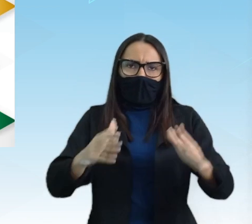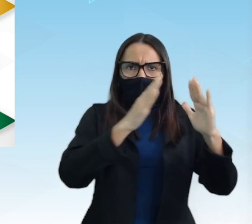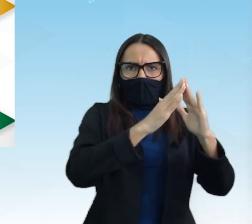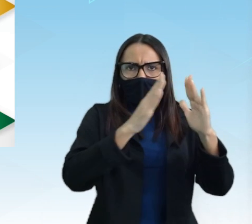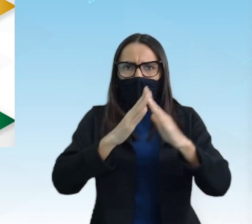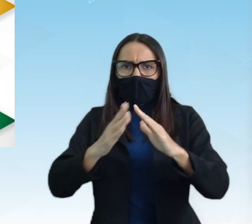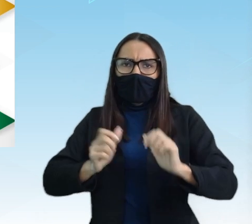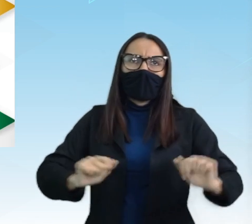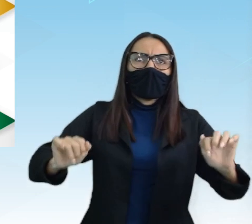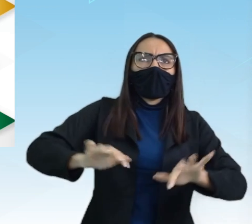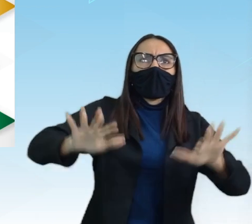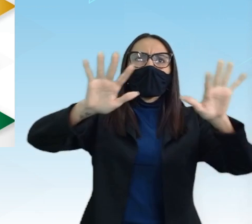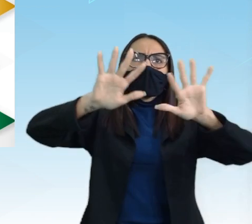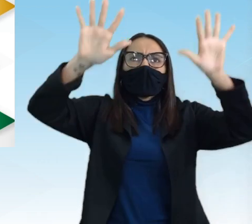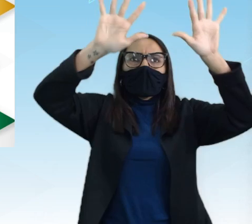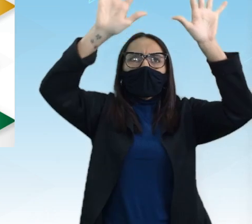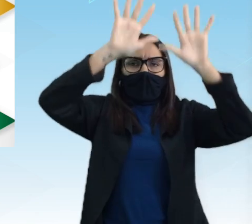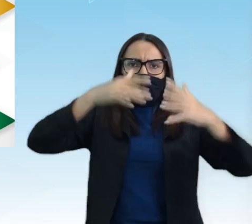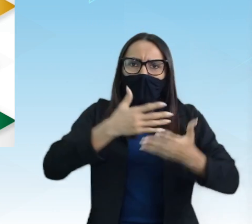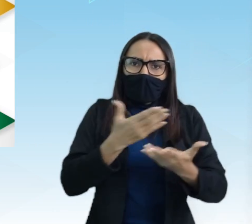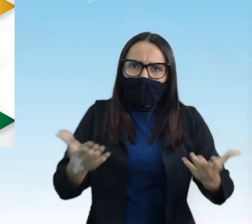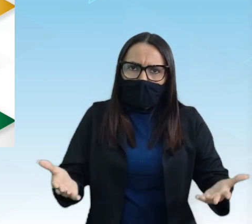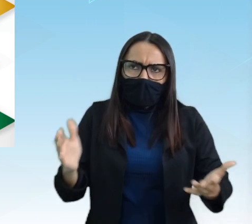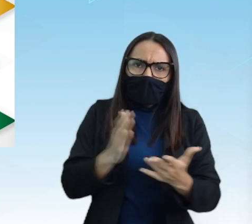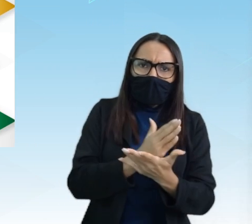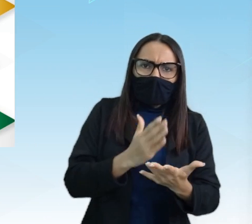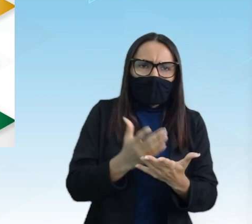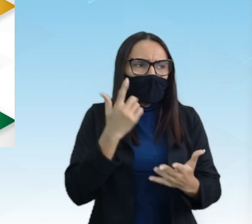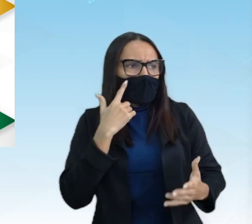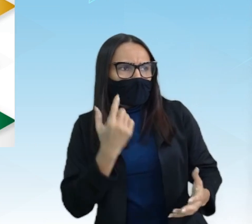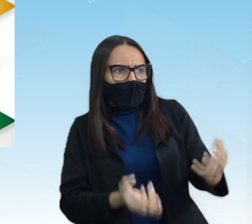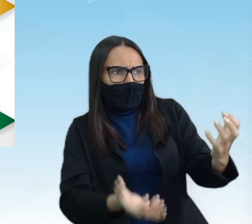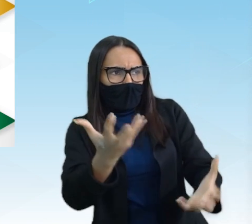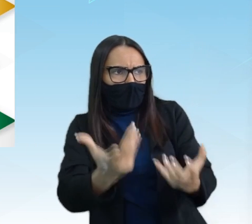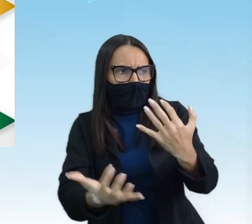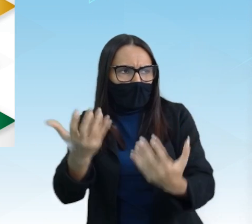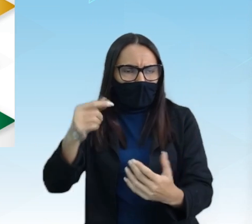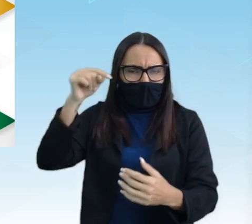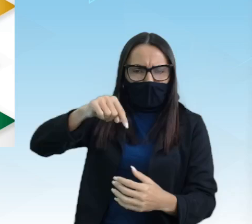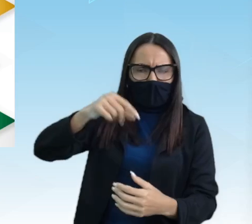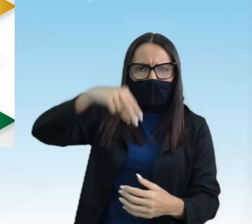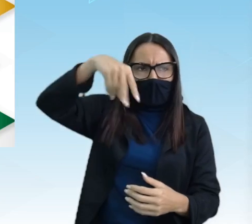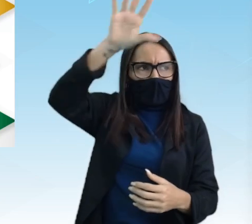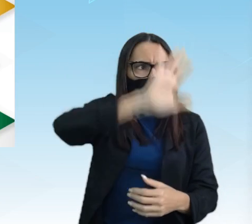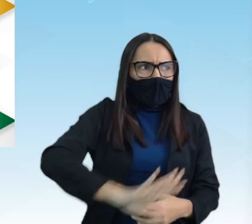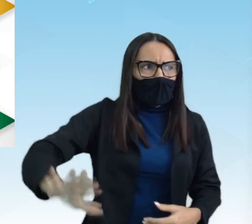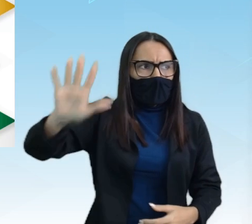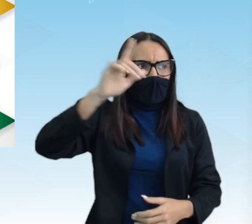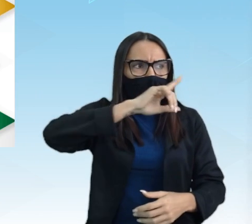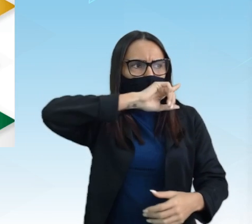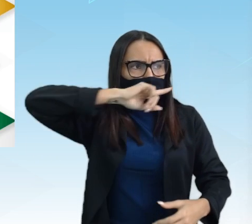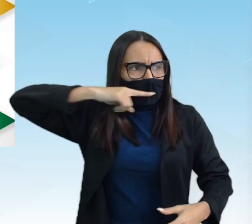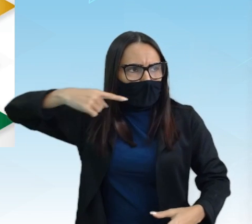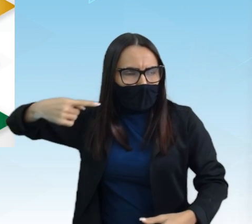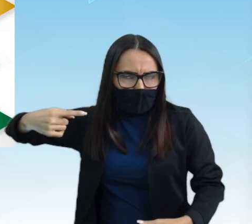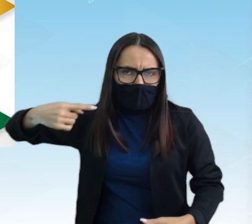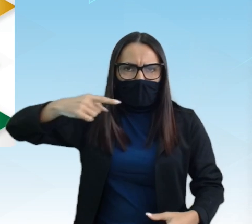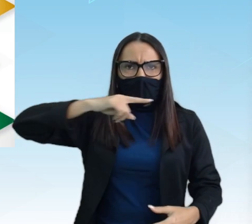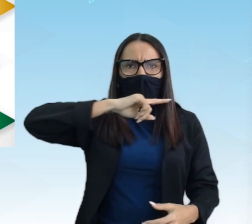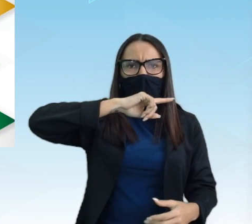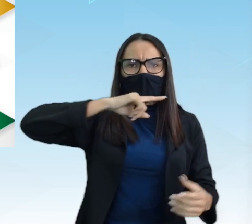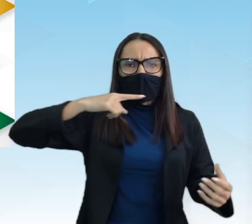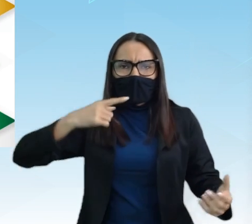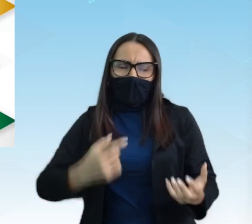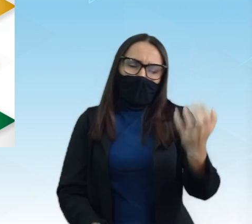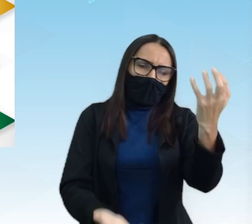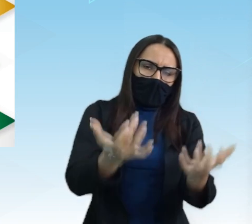tem uma fumaceira? Pronto. Alguém está queimando uma região que aqui no Nordeste, geralmente de cana-de-açúcar, que está queimando